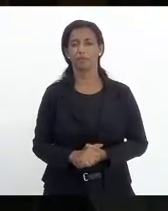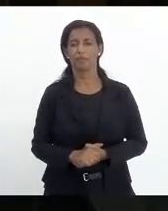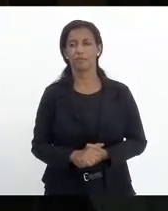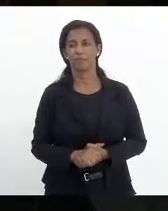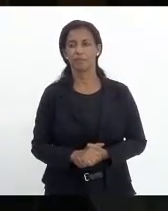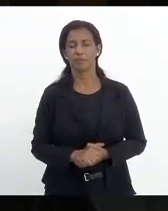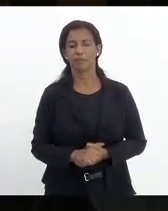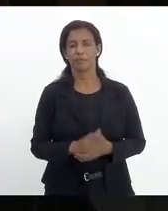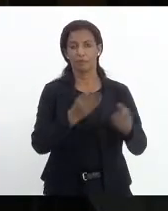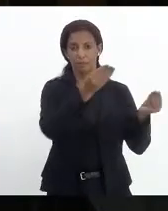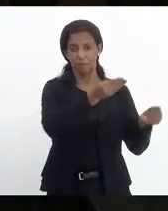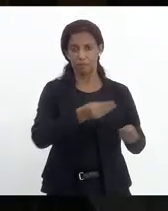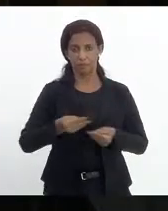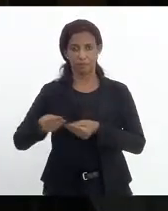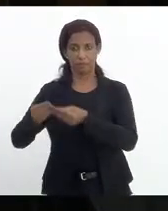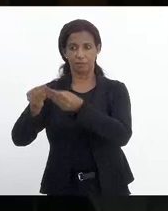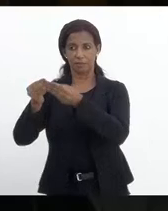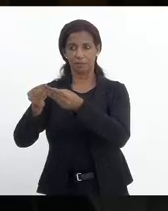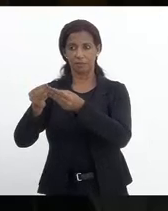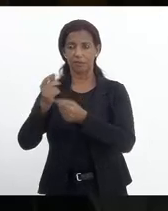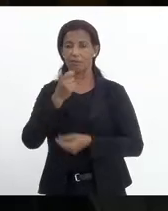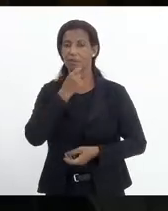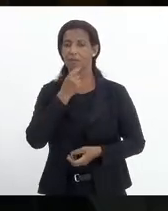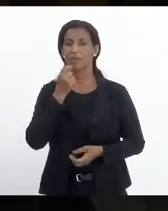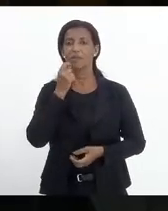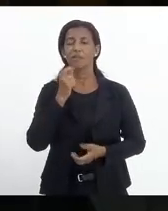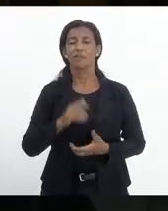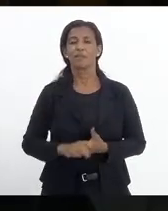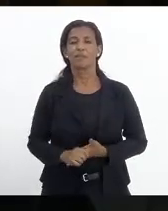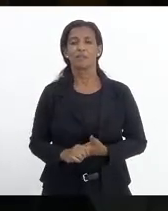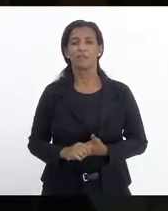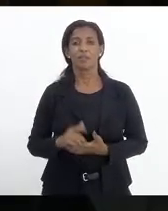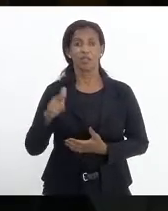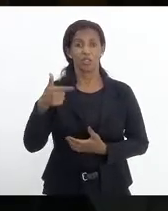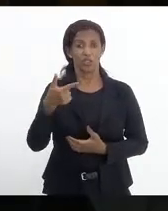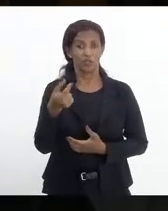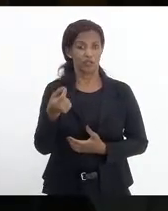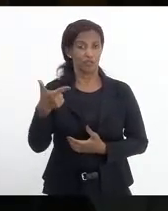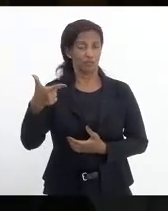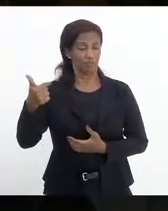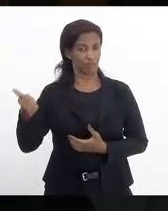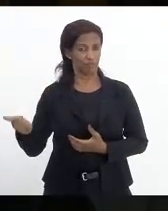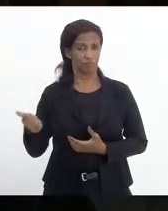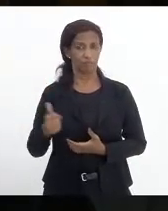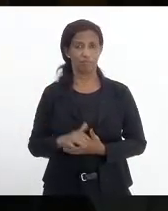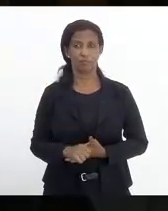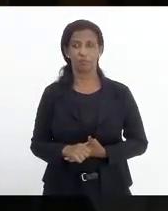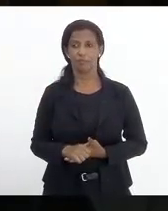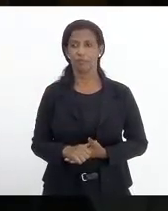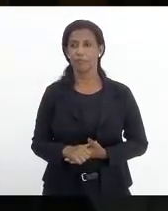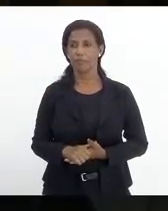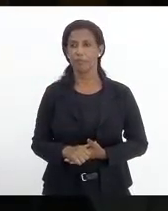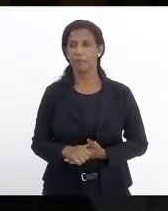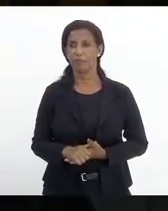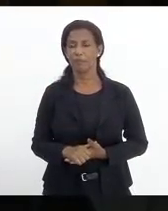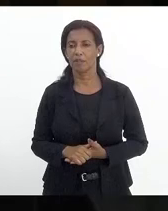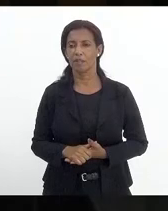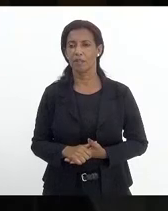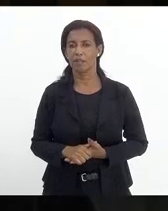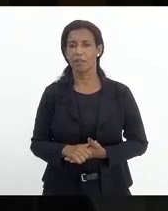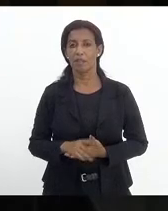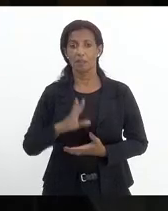e é trouxermos para Setembro deste ano com o crescente de